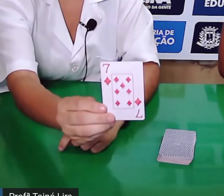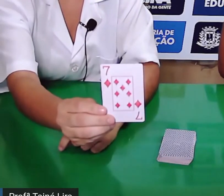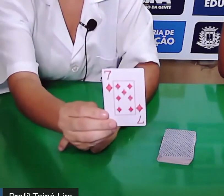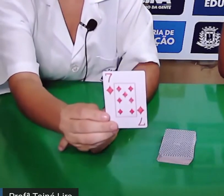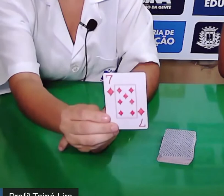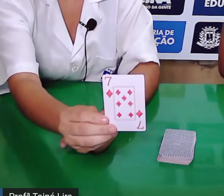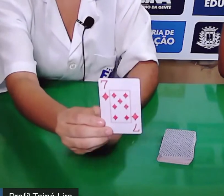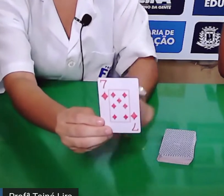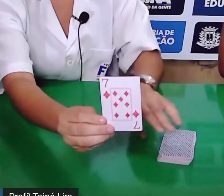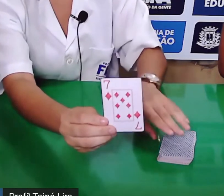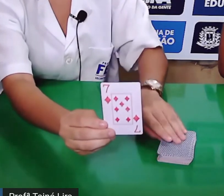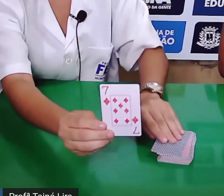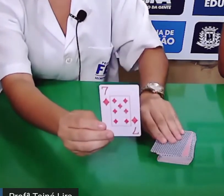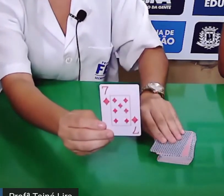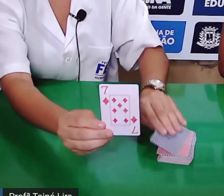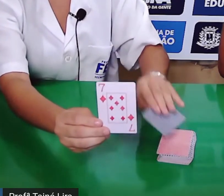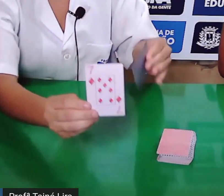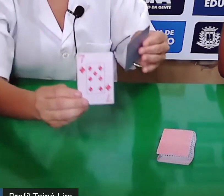7